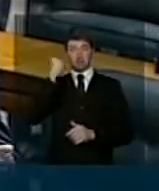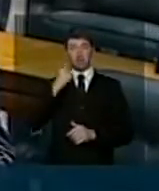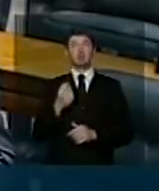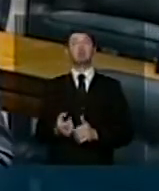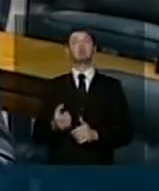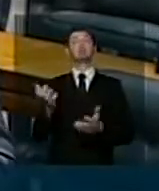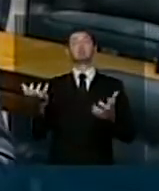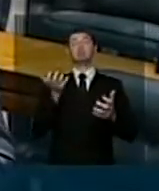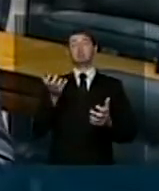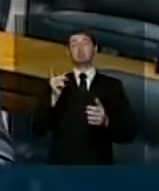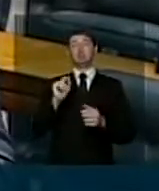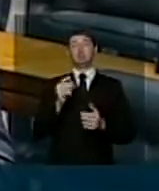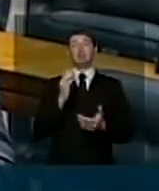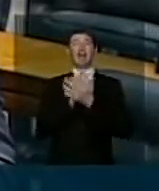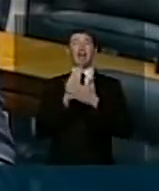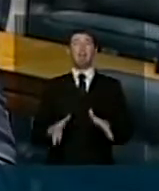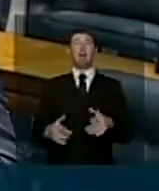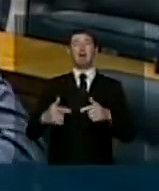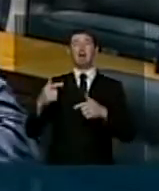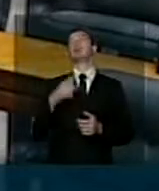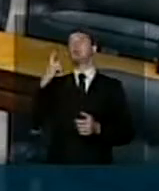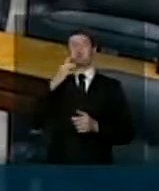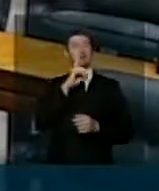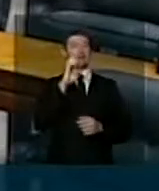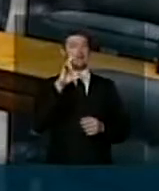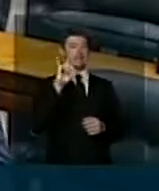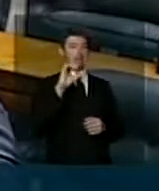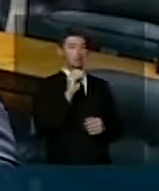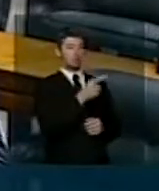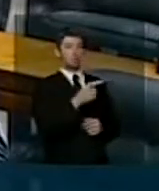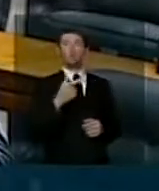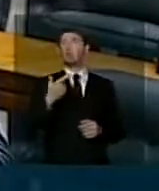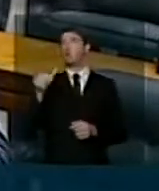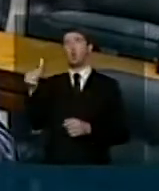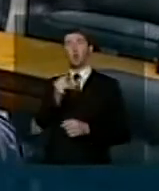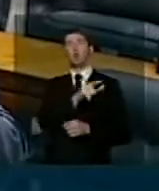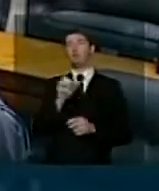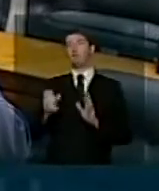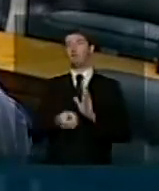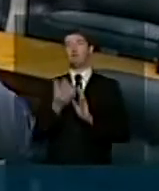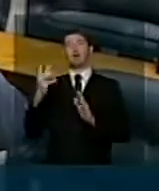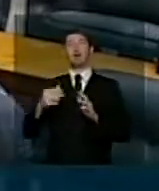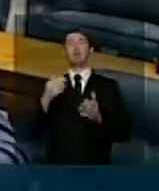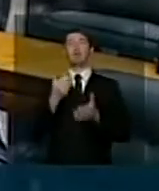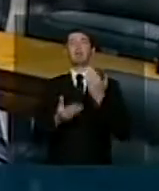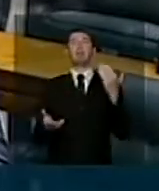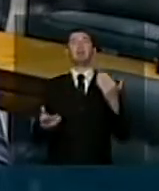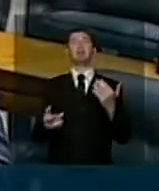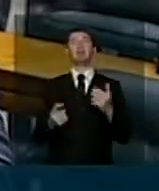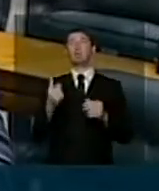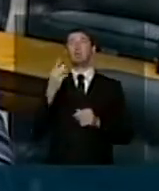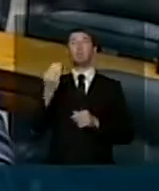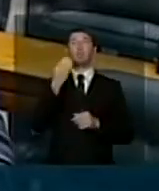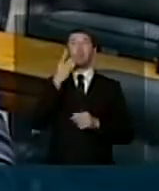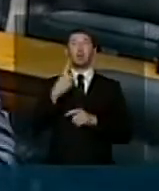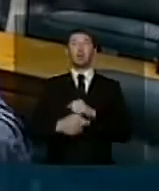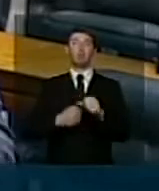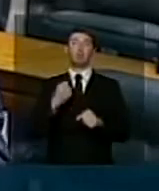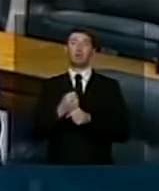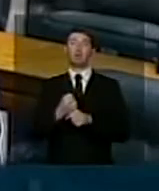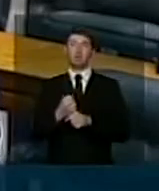deseja acabar com a guerra fiscal, que eu não sei se vai acabar, passando para 4% todas as importações.